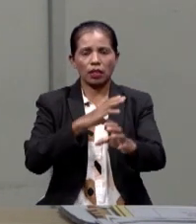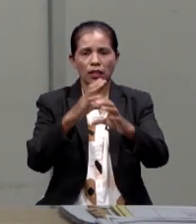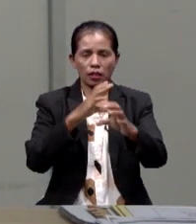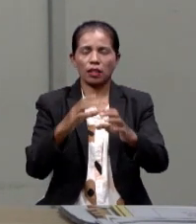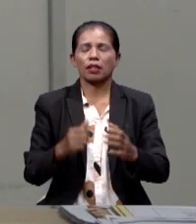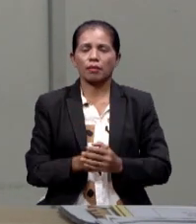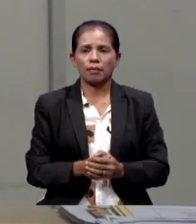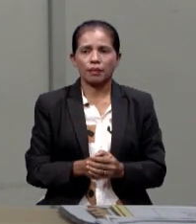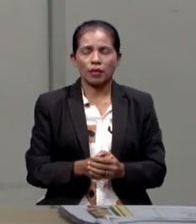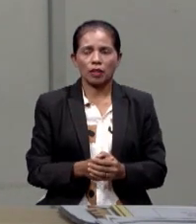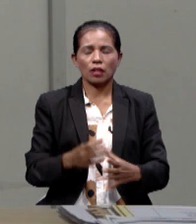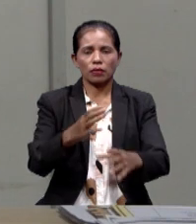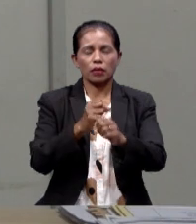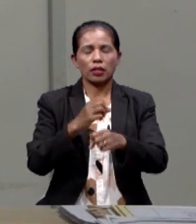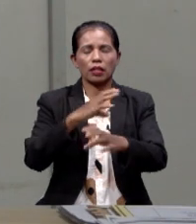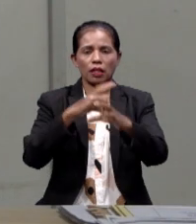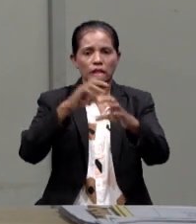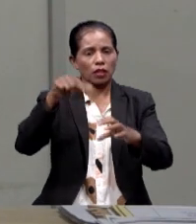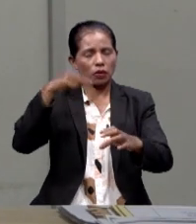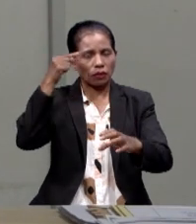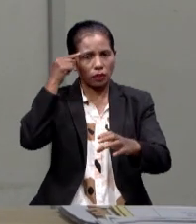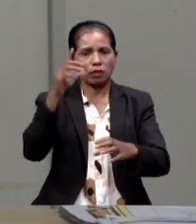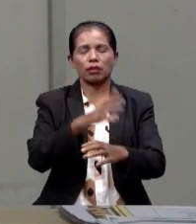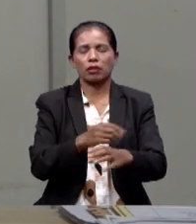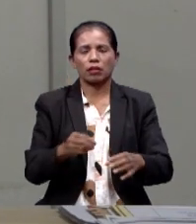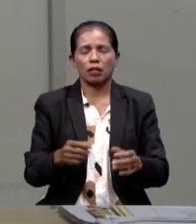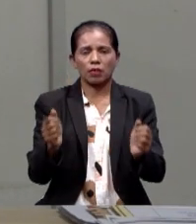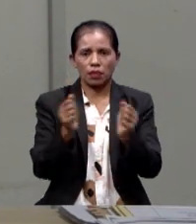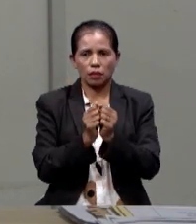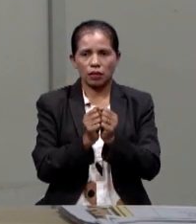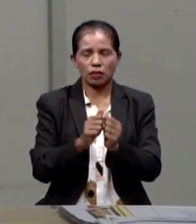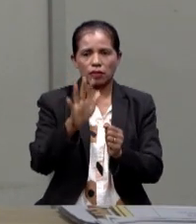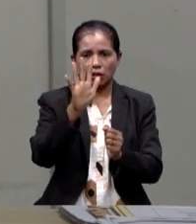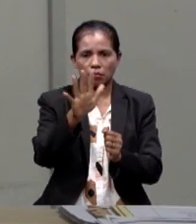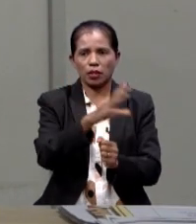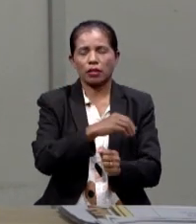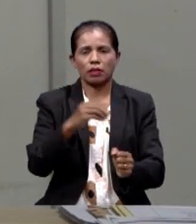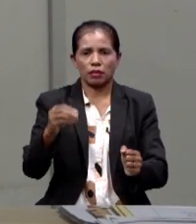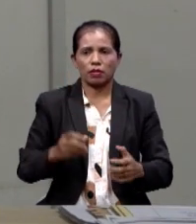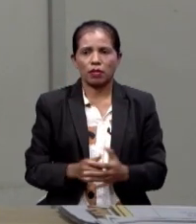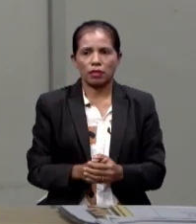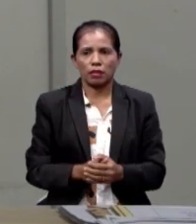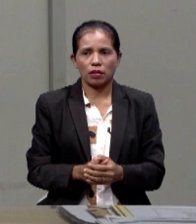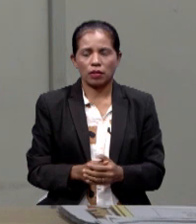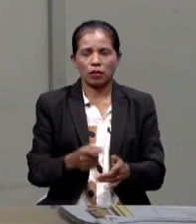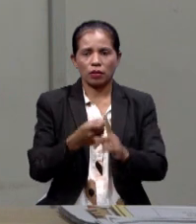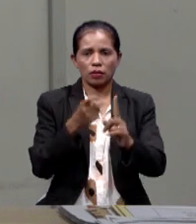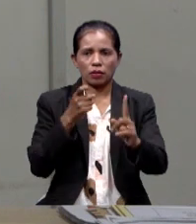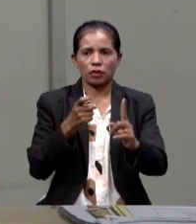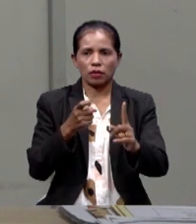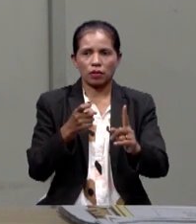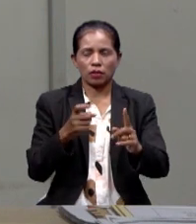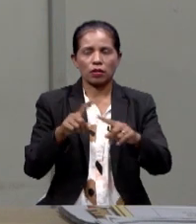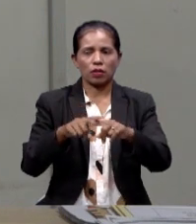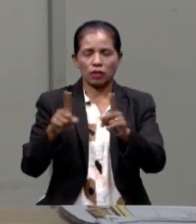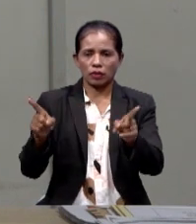ita consegue priende kareta estado ahmutu clima neve makosi diferença